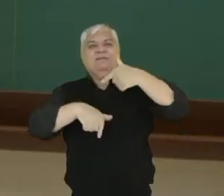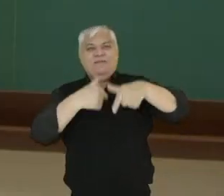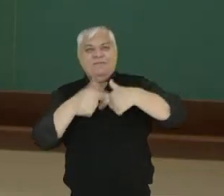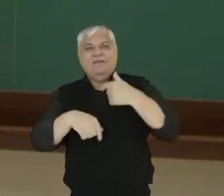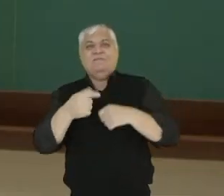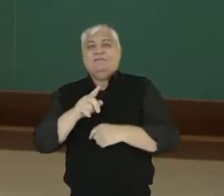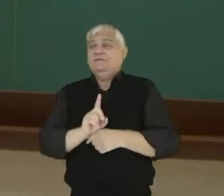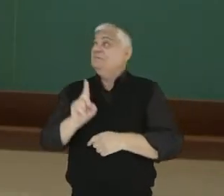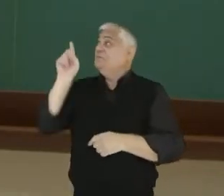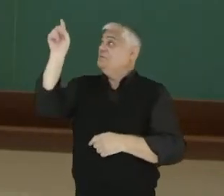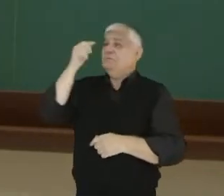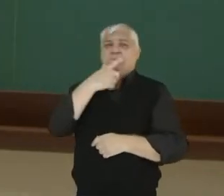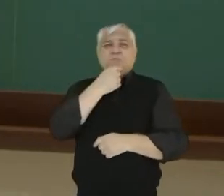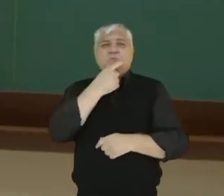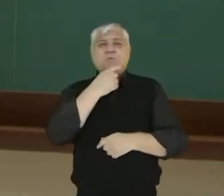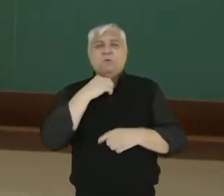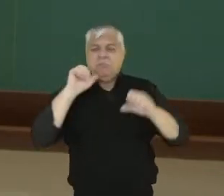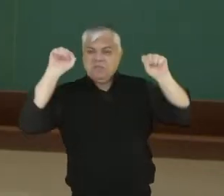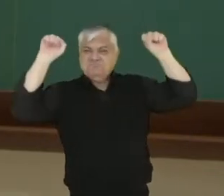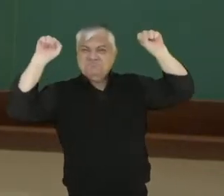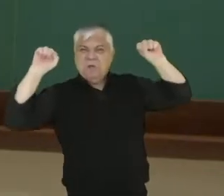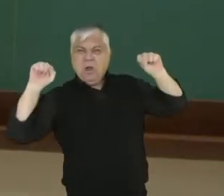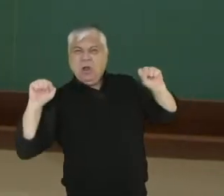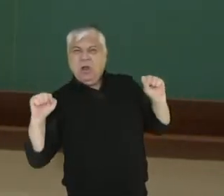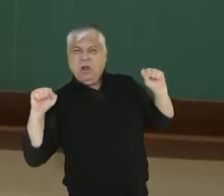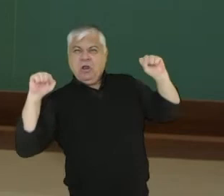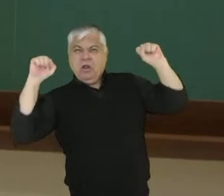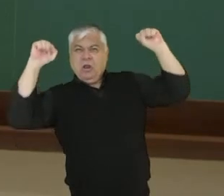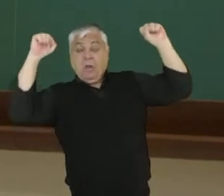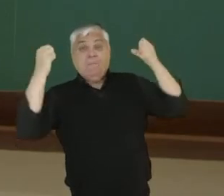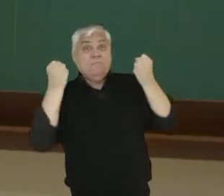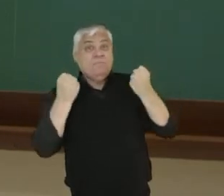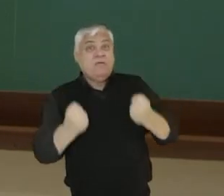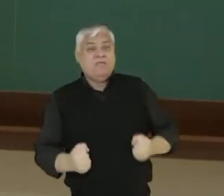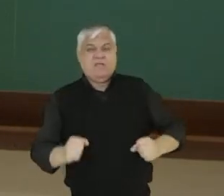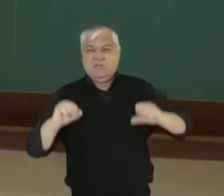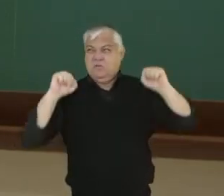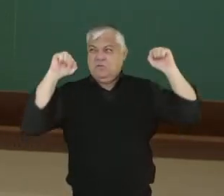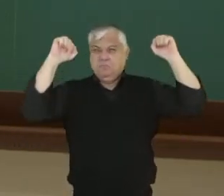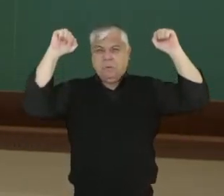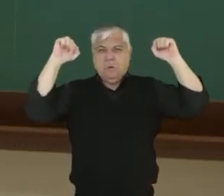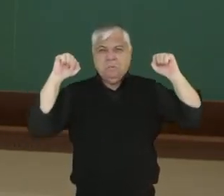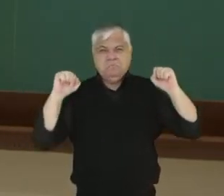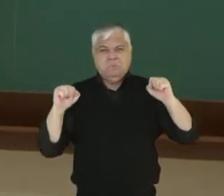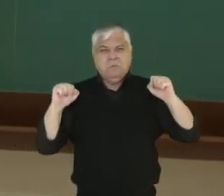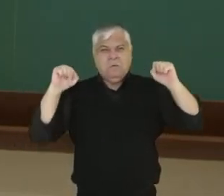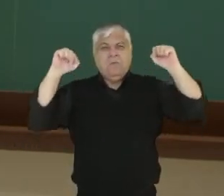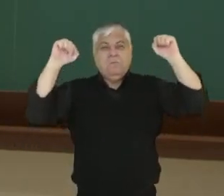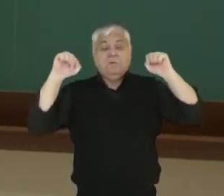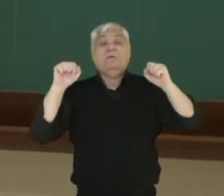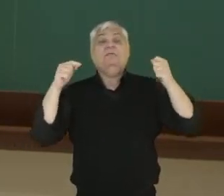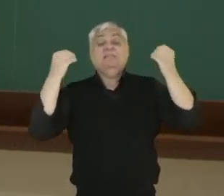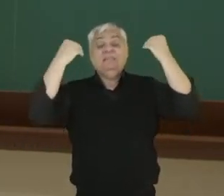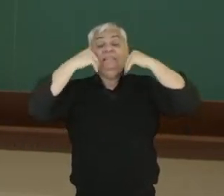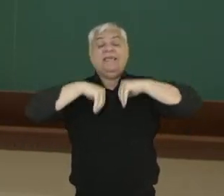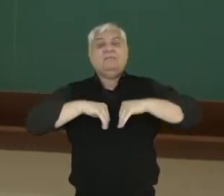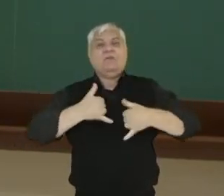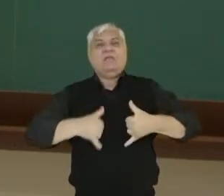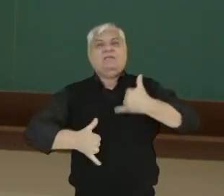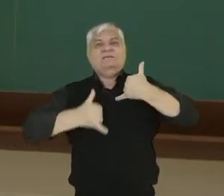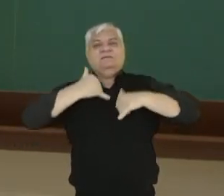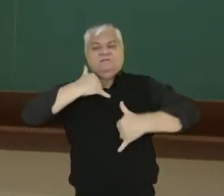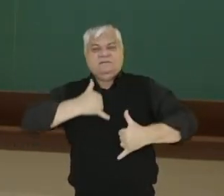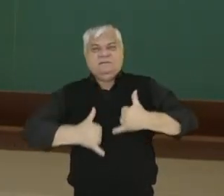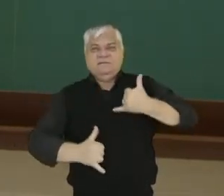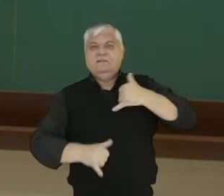né? O cara está levantando aí algumas centenas de quilos, é o cara fortão, né? E o cara, para isso, ele precisa ter energia. Por